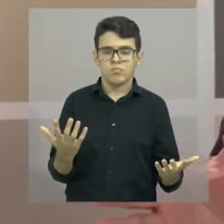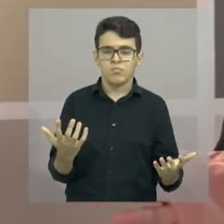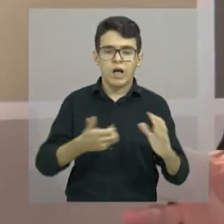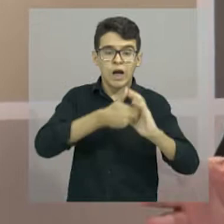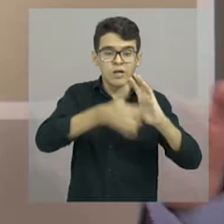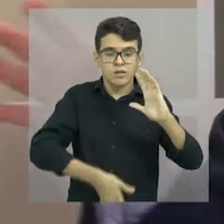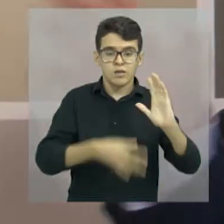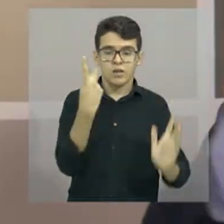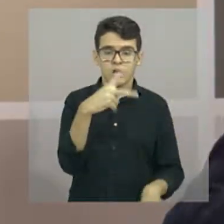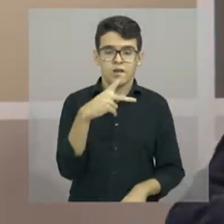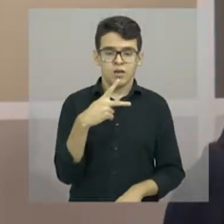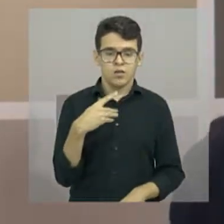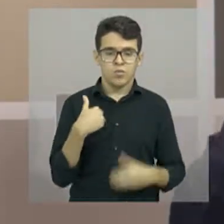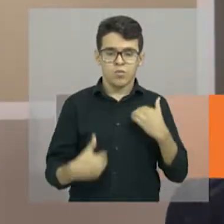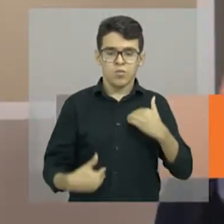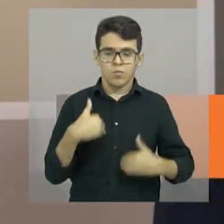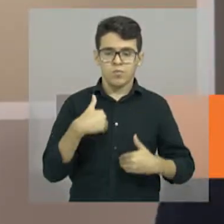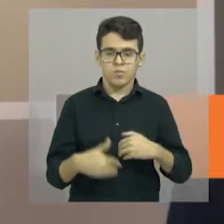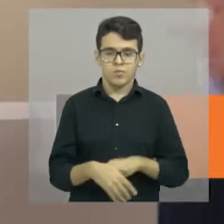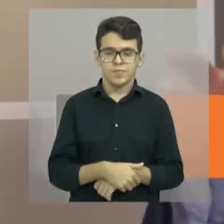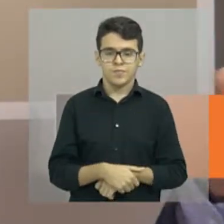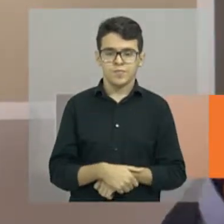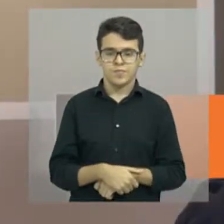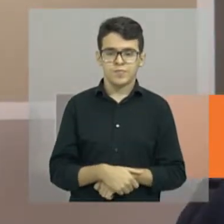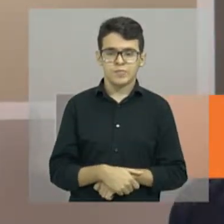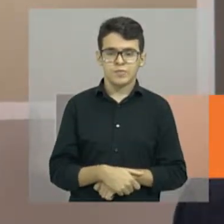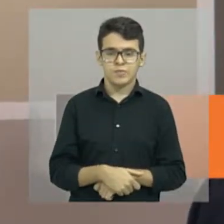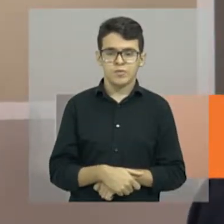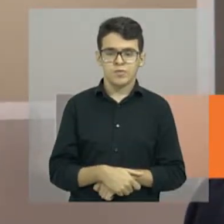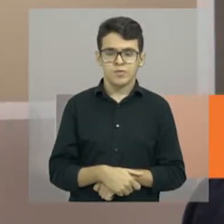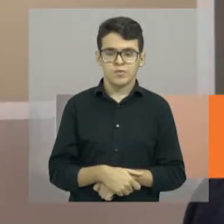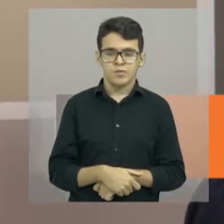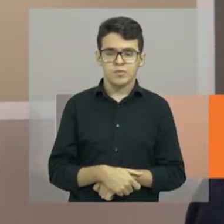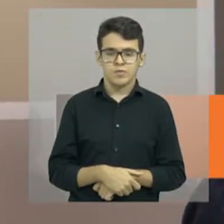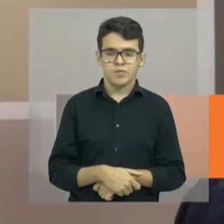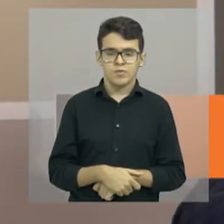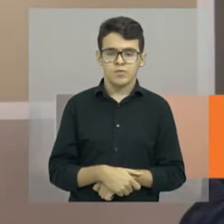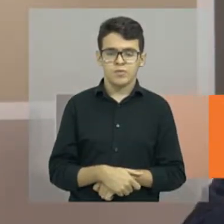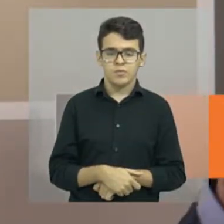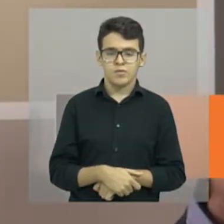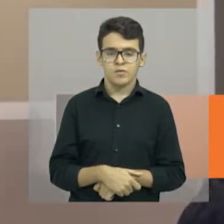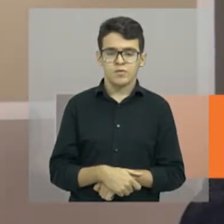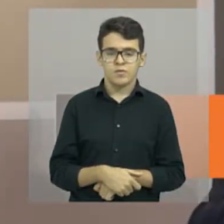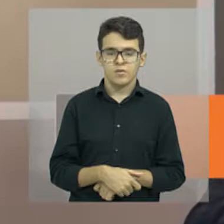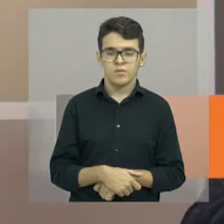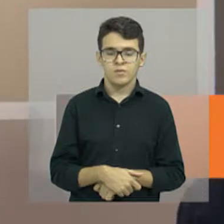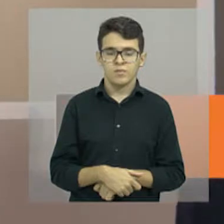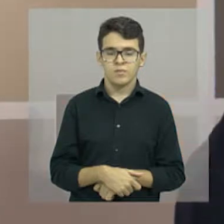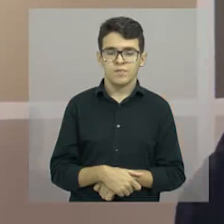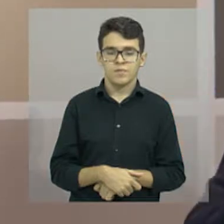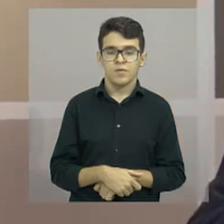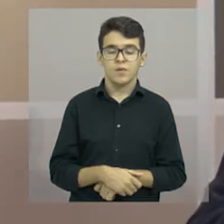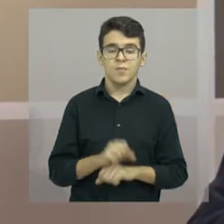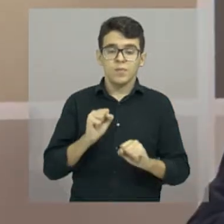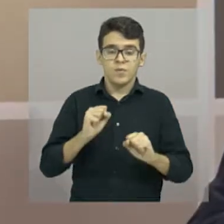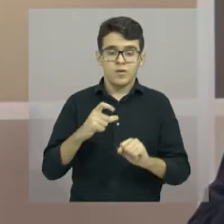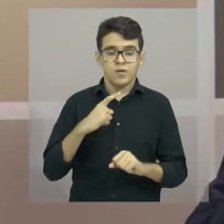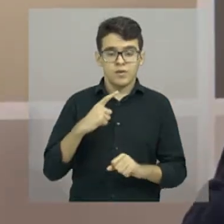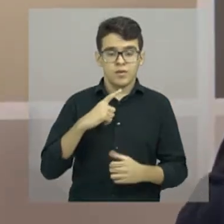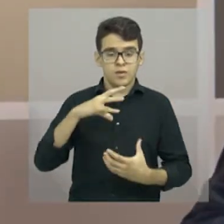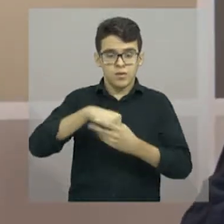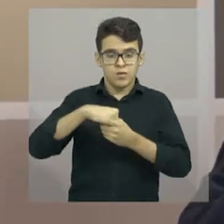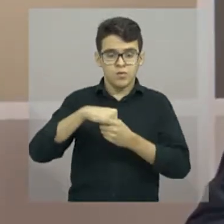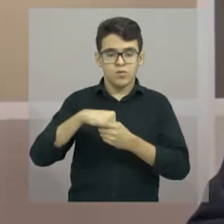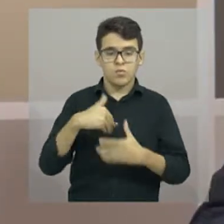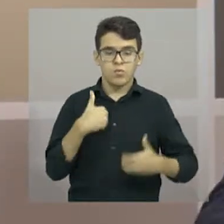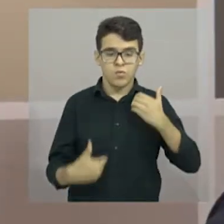não. O meu guarda falou, pode ser até digestivo, coisa do tipo, porque ela vai afetar todo o sistema dele. É um vírus, o vírus está no corpo inteiro. Então você